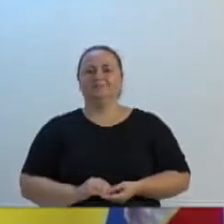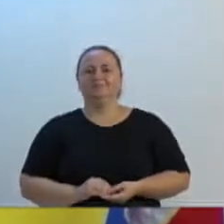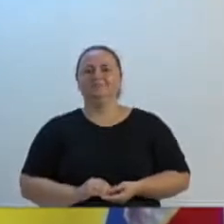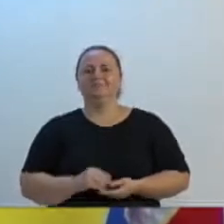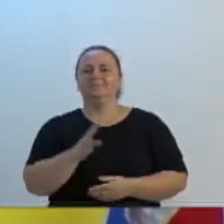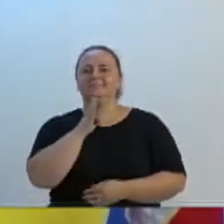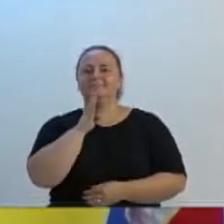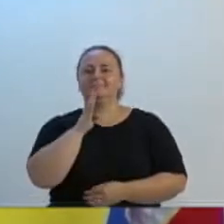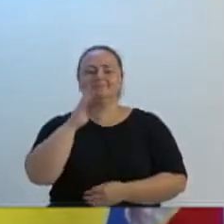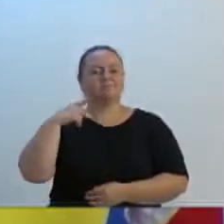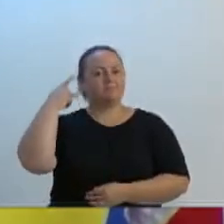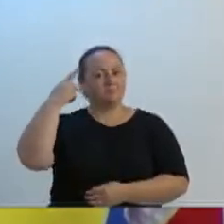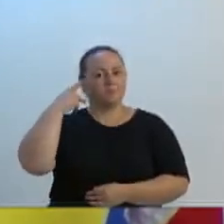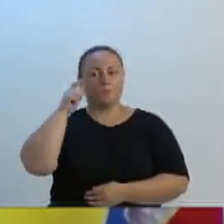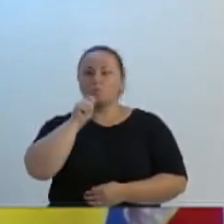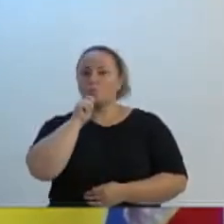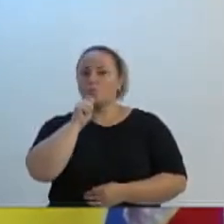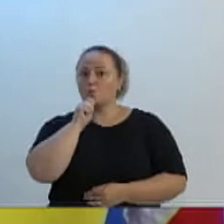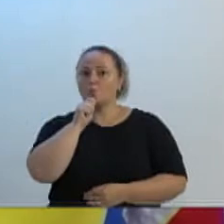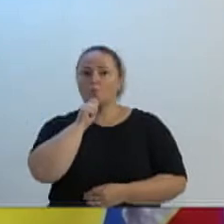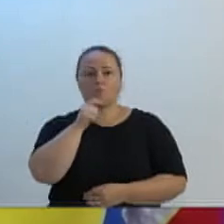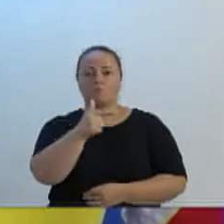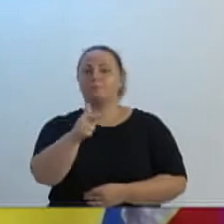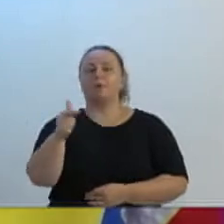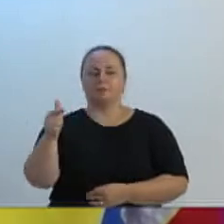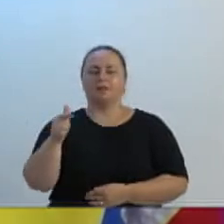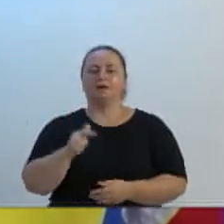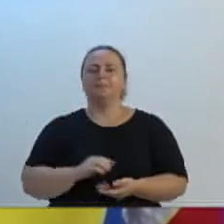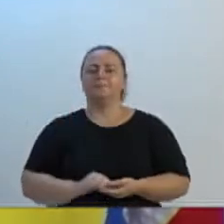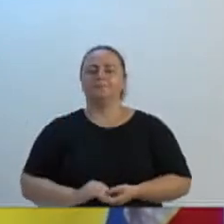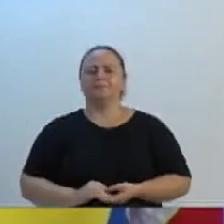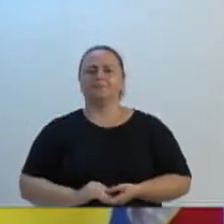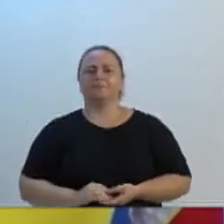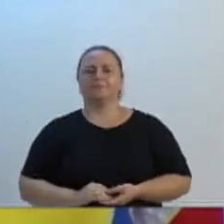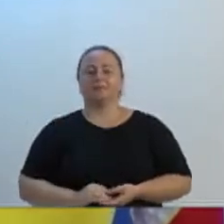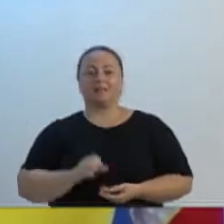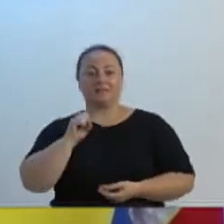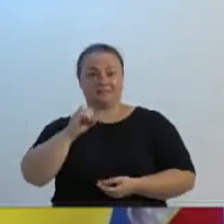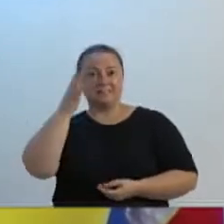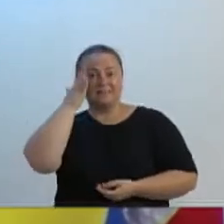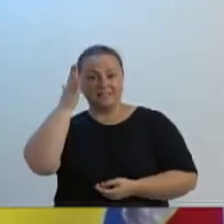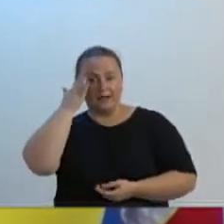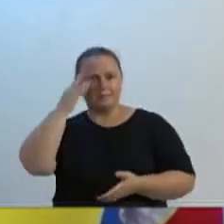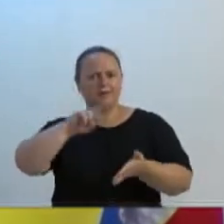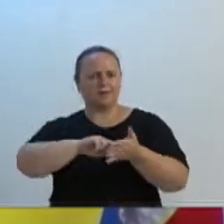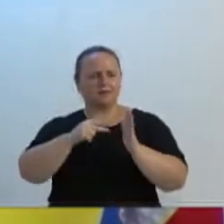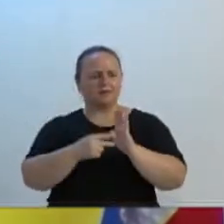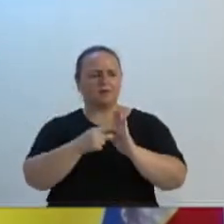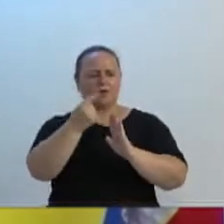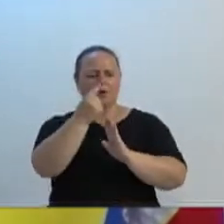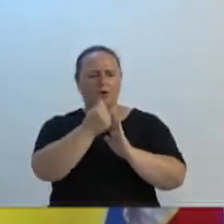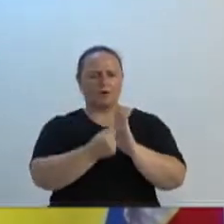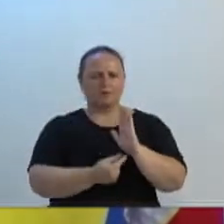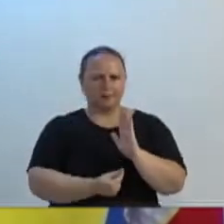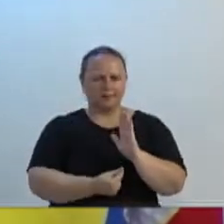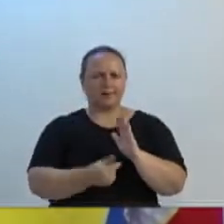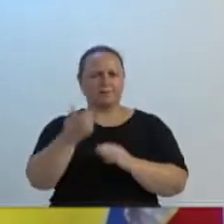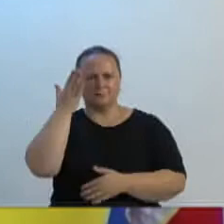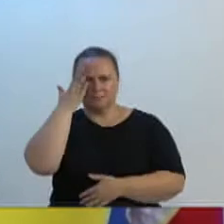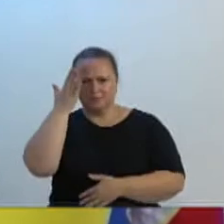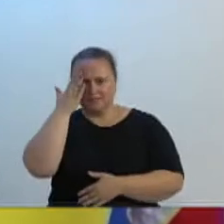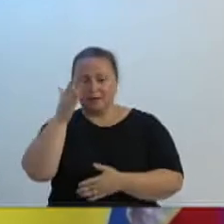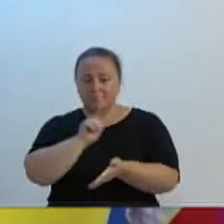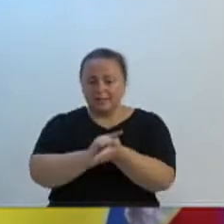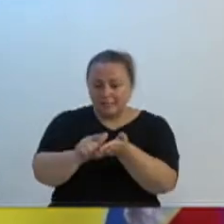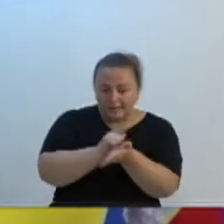tem nem conhecimento político e cidadão eu não tem conhecimento político porque se ele soubesse o que que é um orçamento se ele soubesse como funciona o